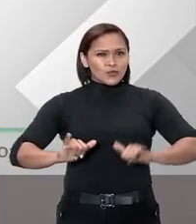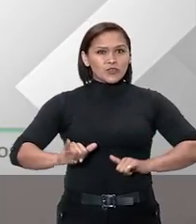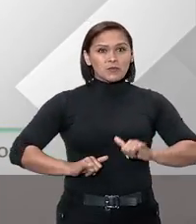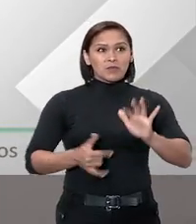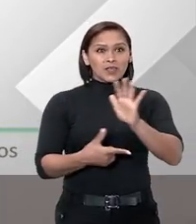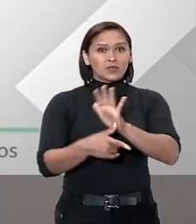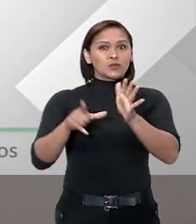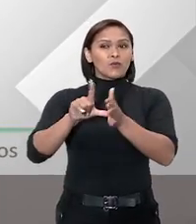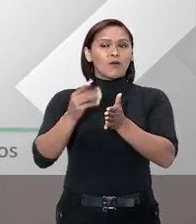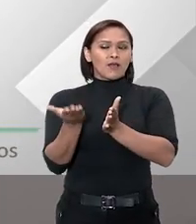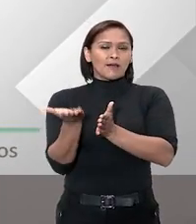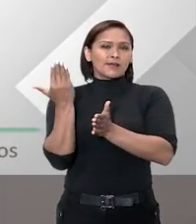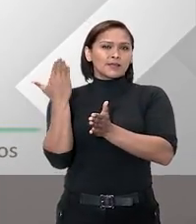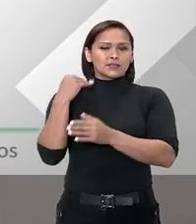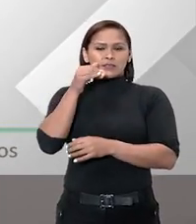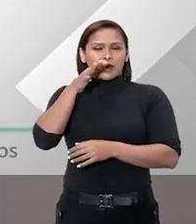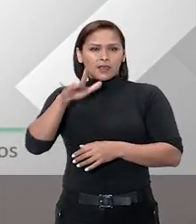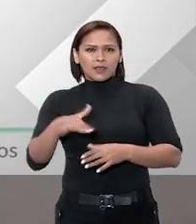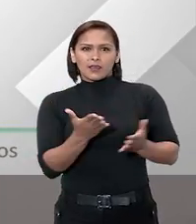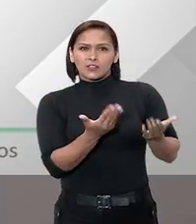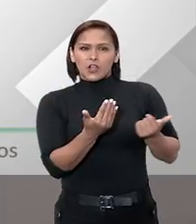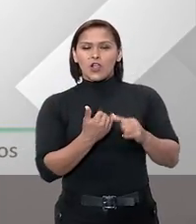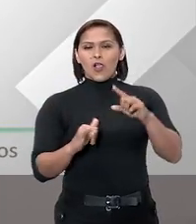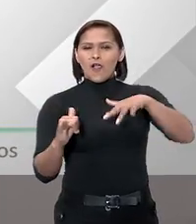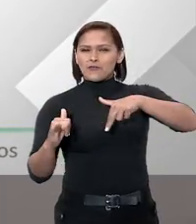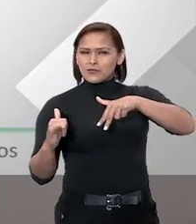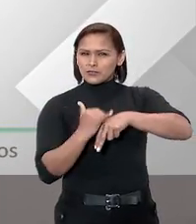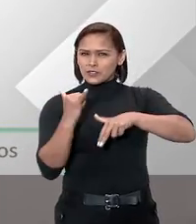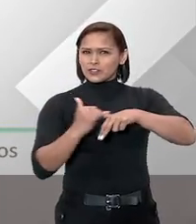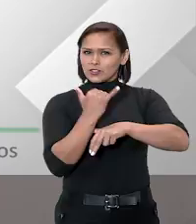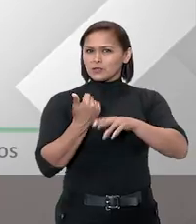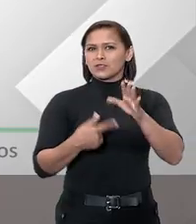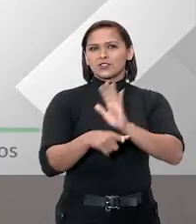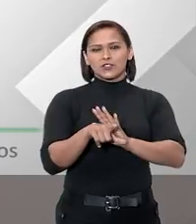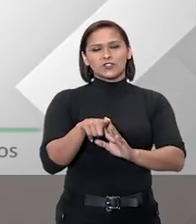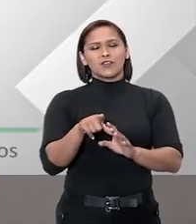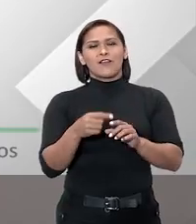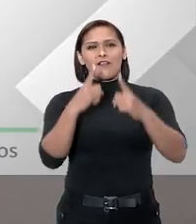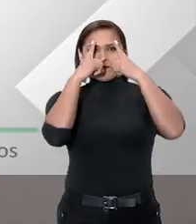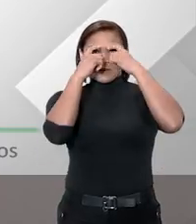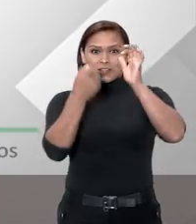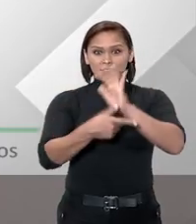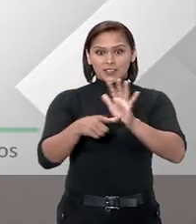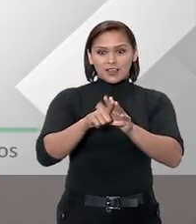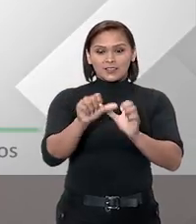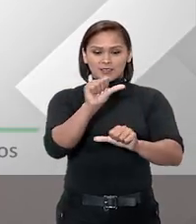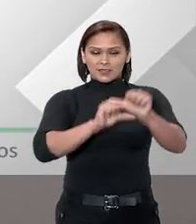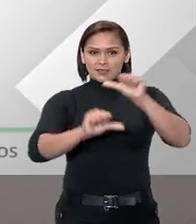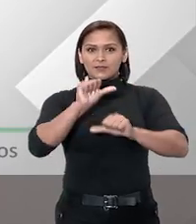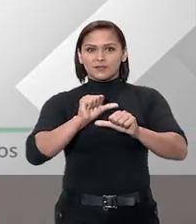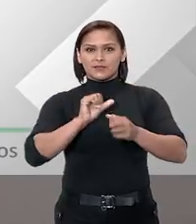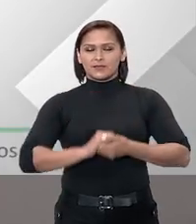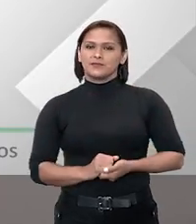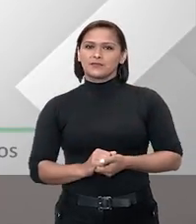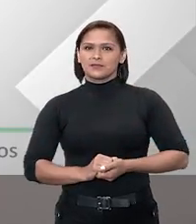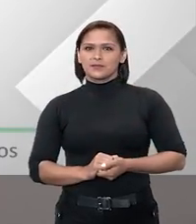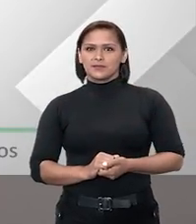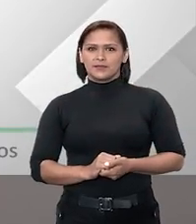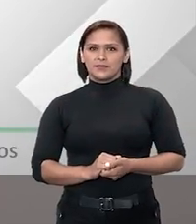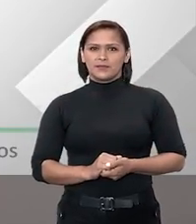eram submetidos, crianças e adolescentes vítimas de violência antes dessa mudança de paradigma?